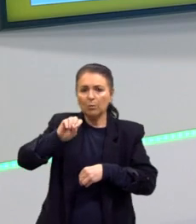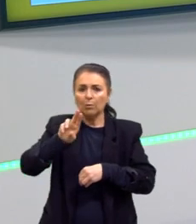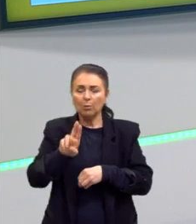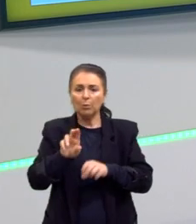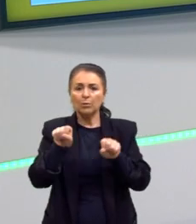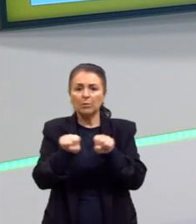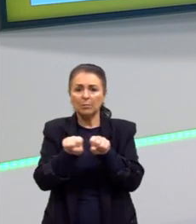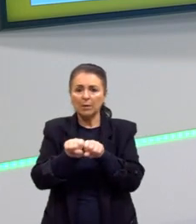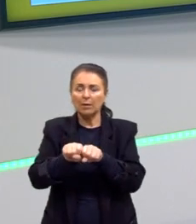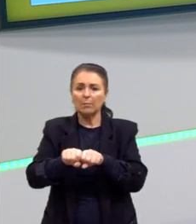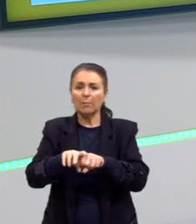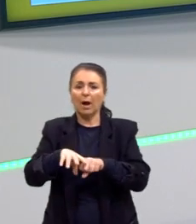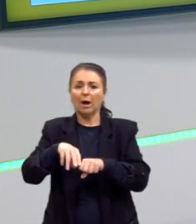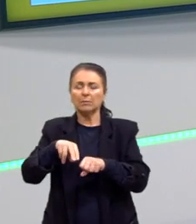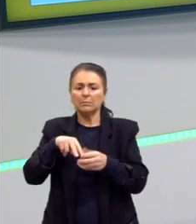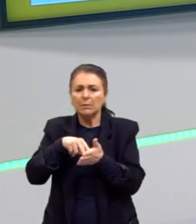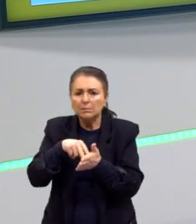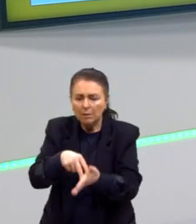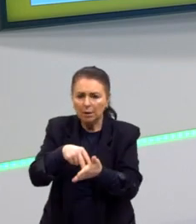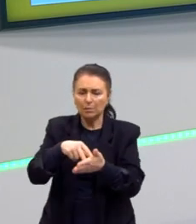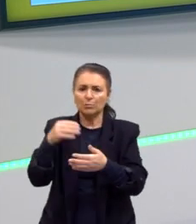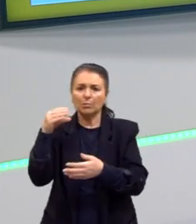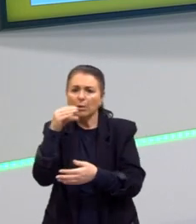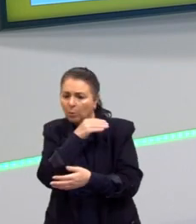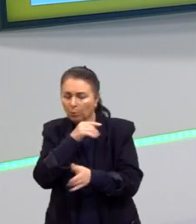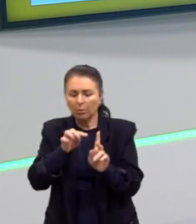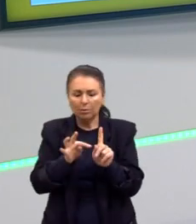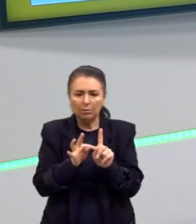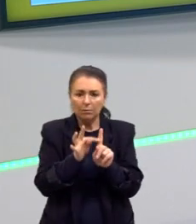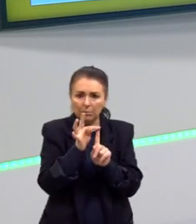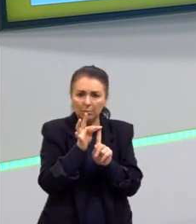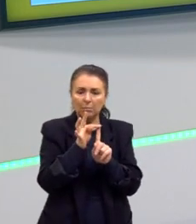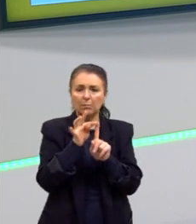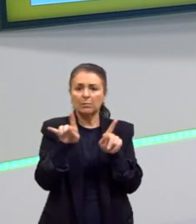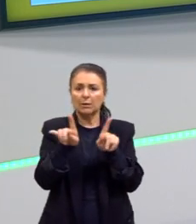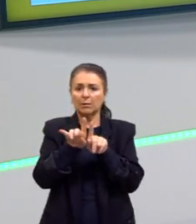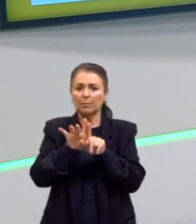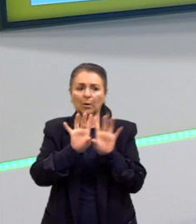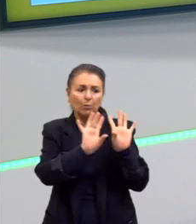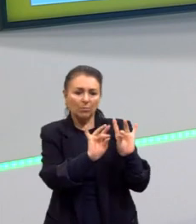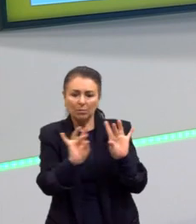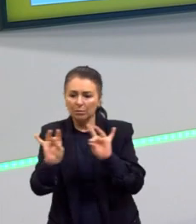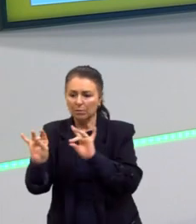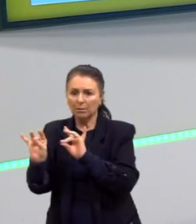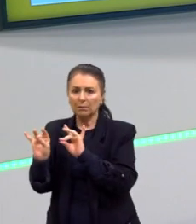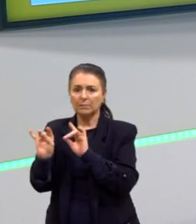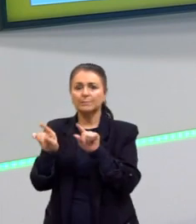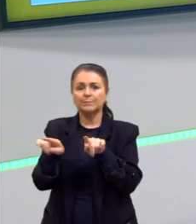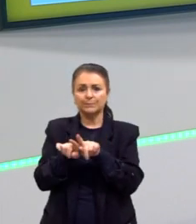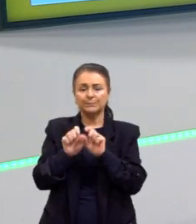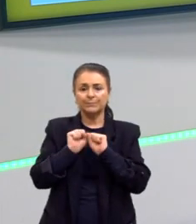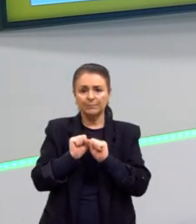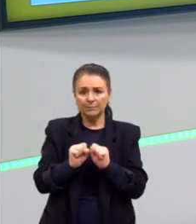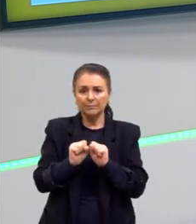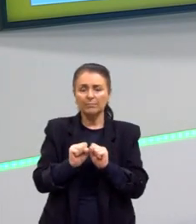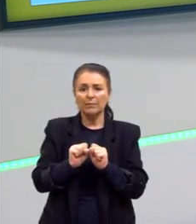como eu posso querer um plástico mais resistente à calor a temperatura né a umidade a